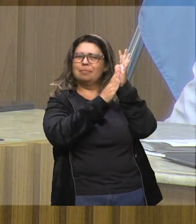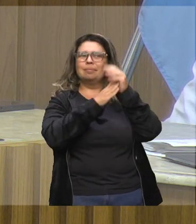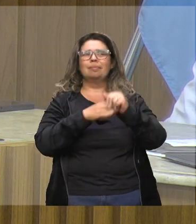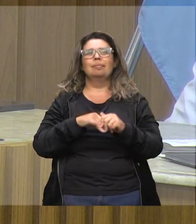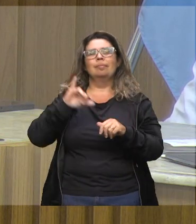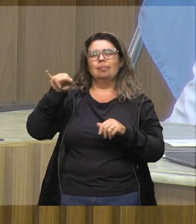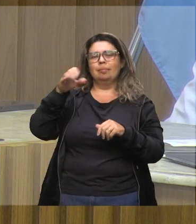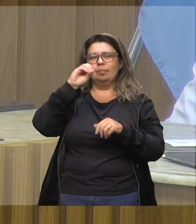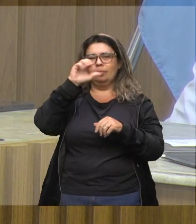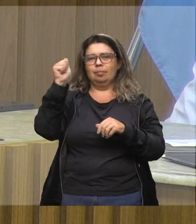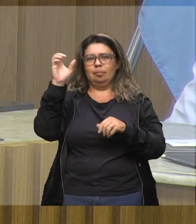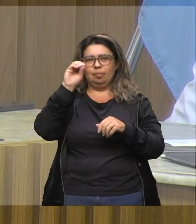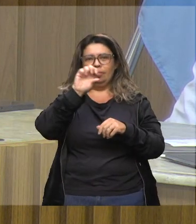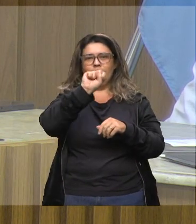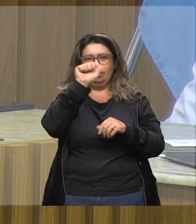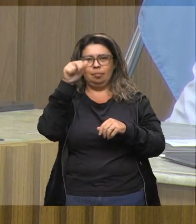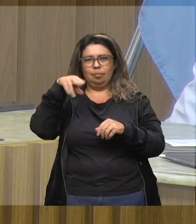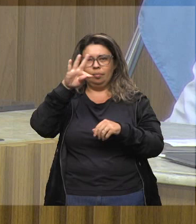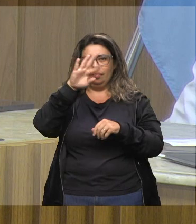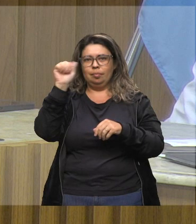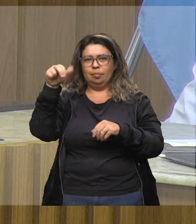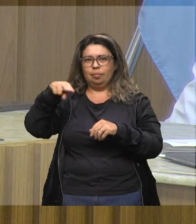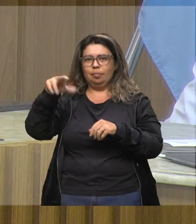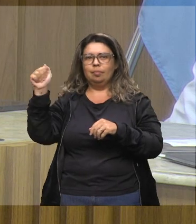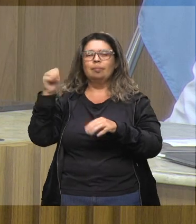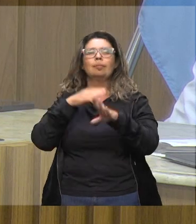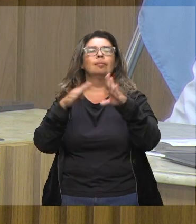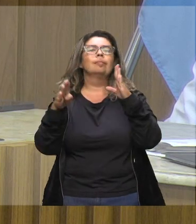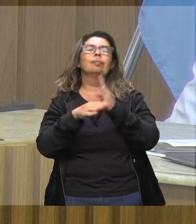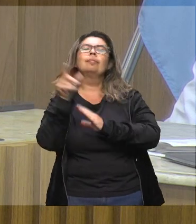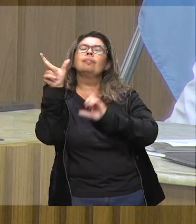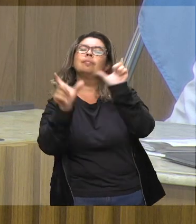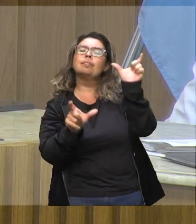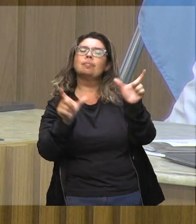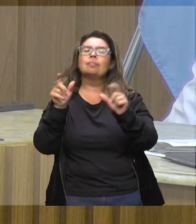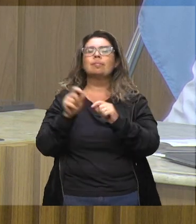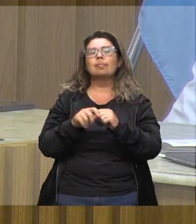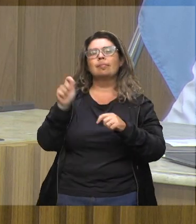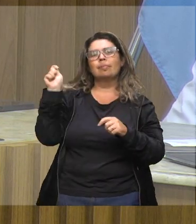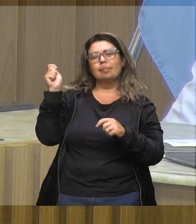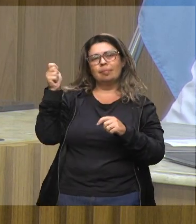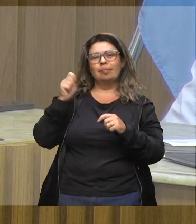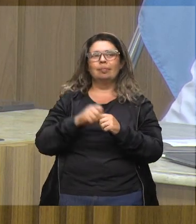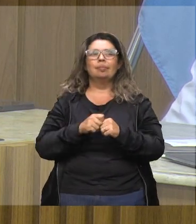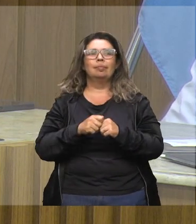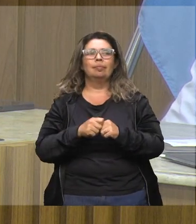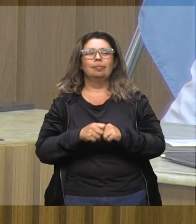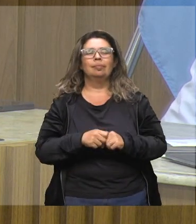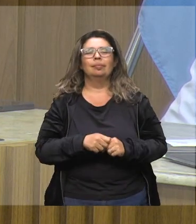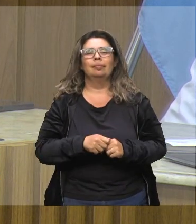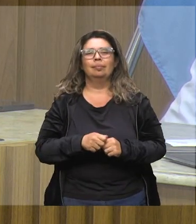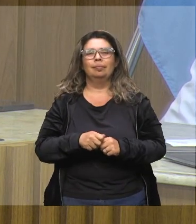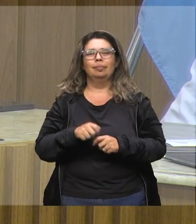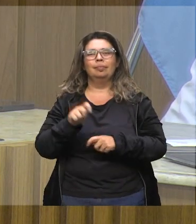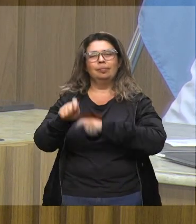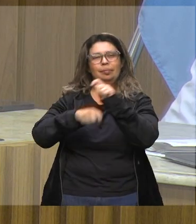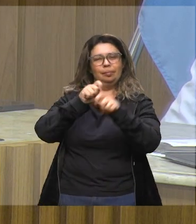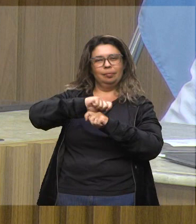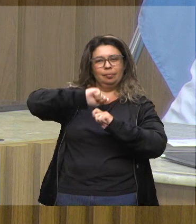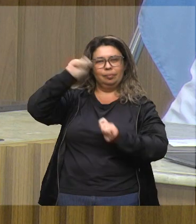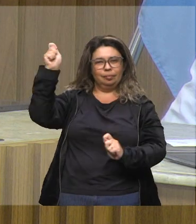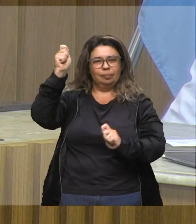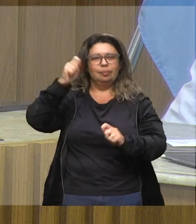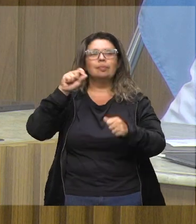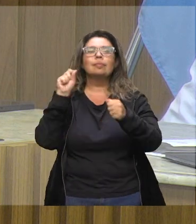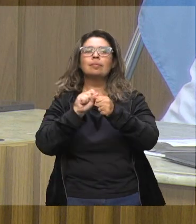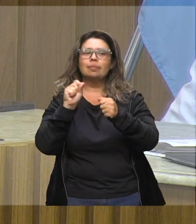João Santana, os seus filhos, a todos os membros da Confederação Assisense de Karatê pela realização